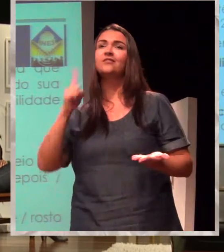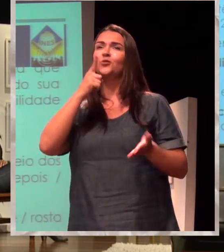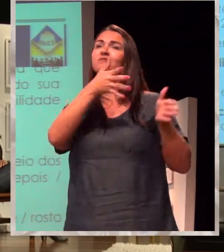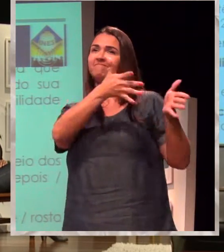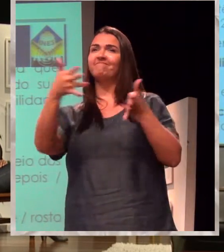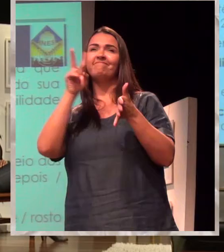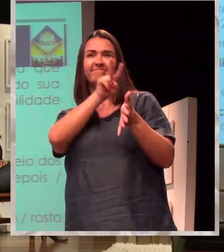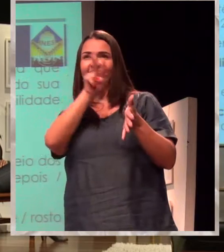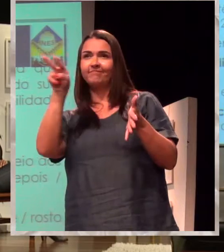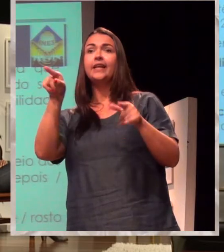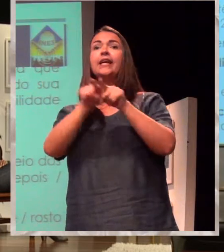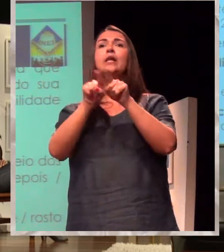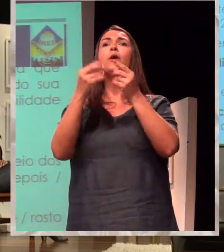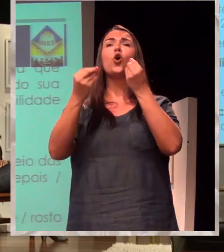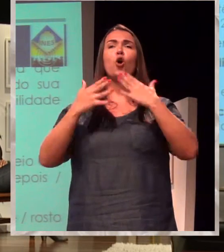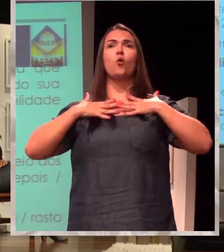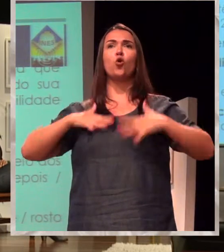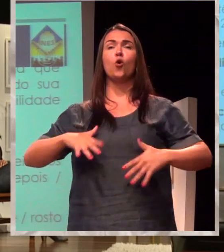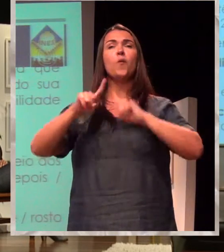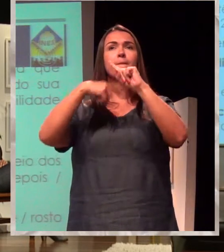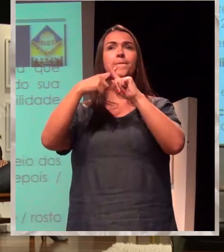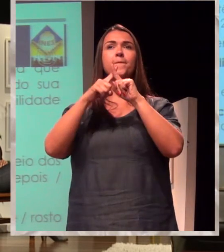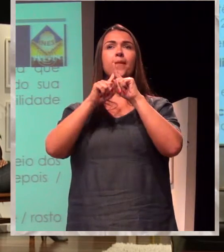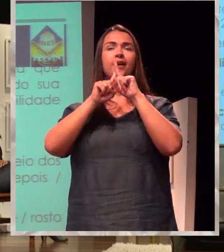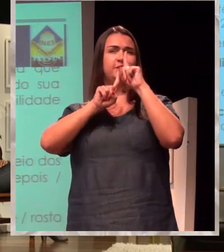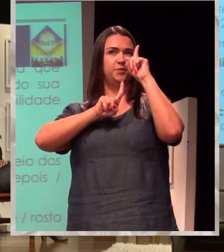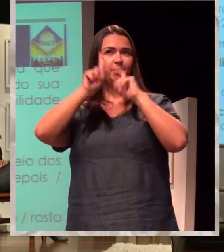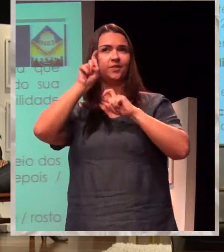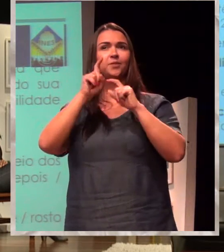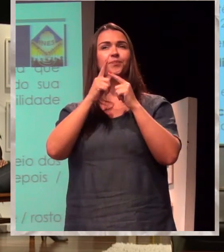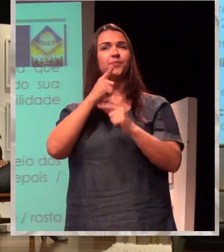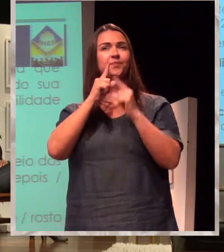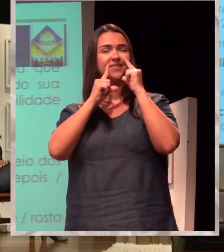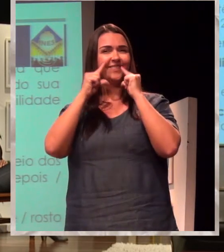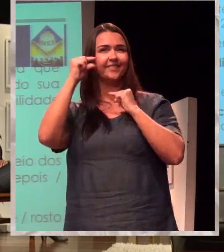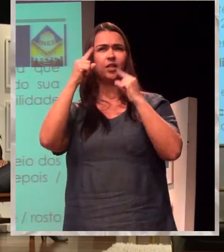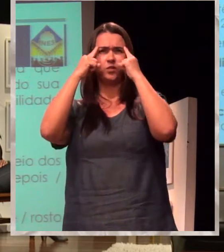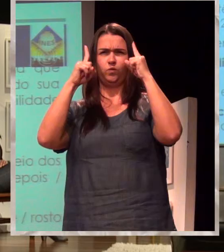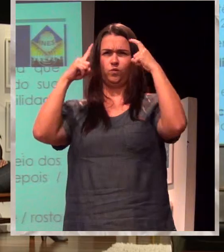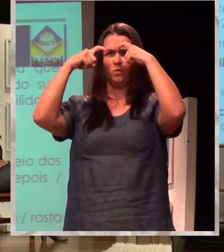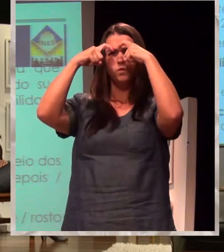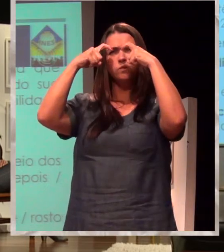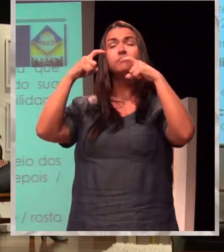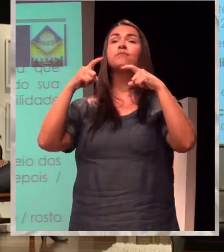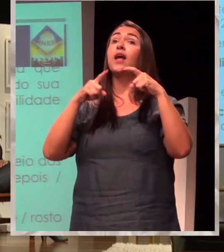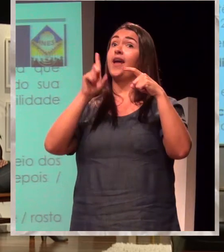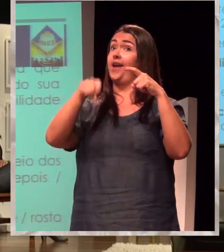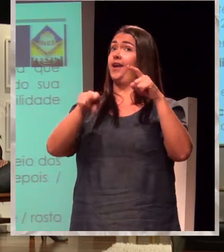também erupção de ordem corporal, um sorriso, uma expressão leve, um rosto torcido, uma testa franzida, que